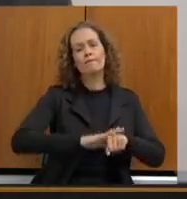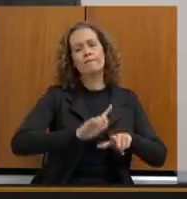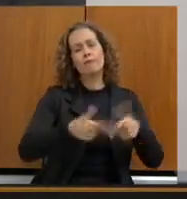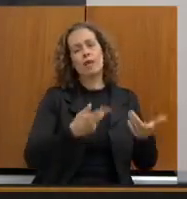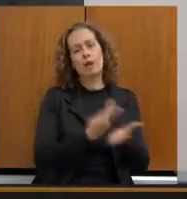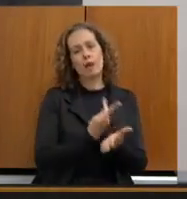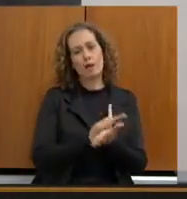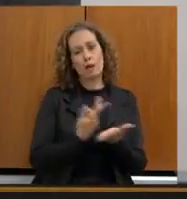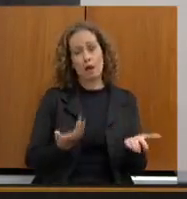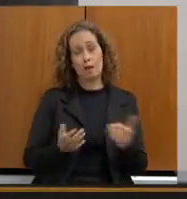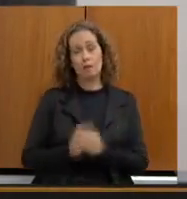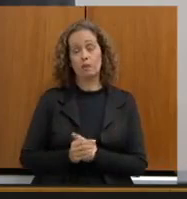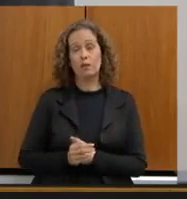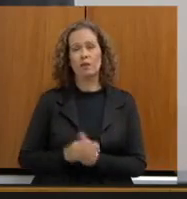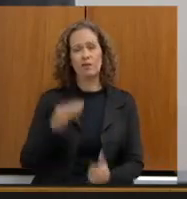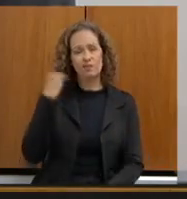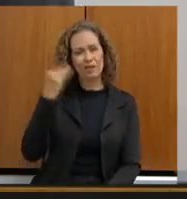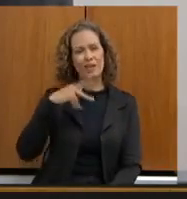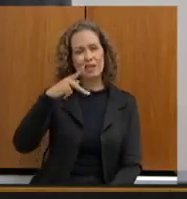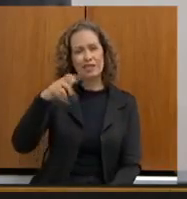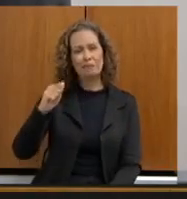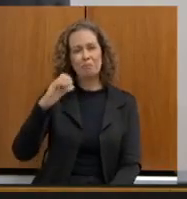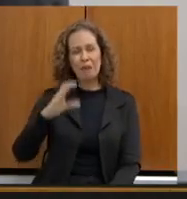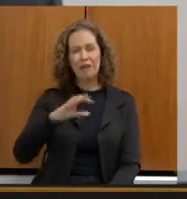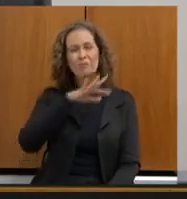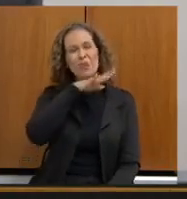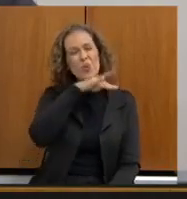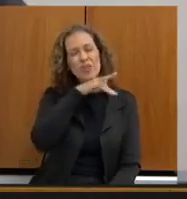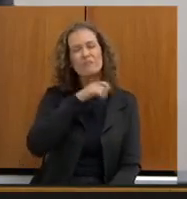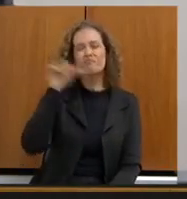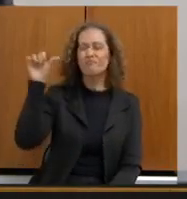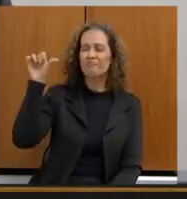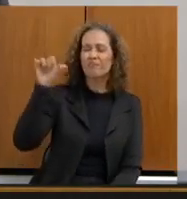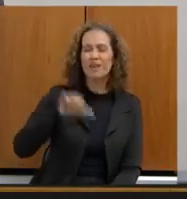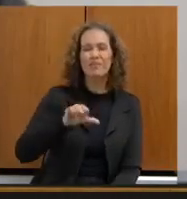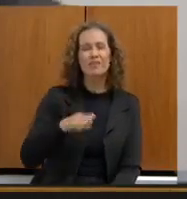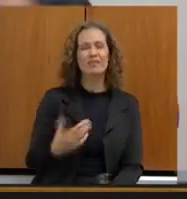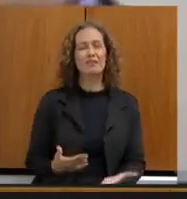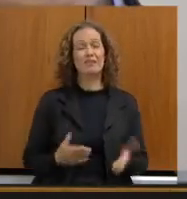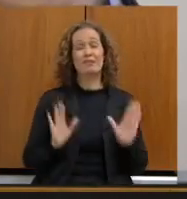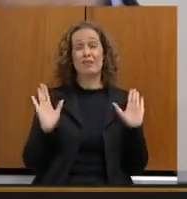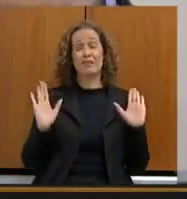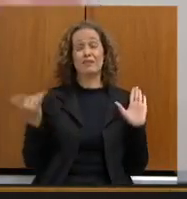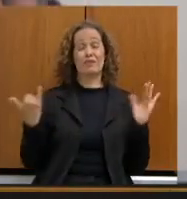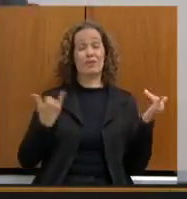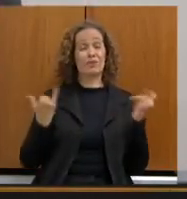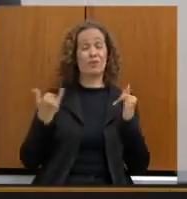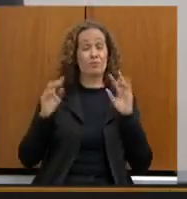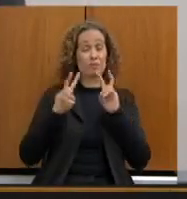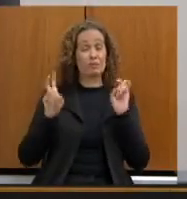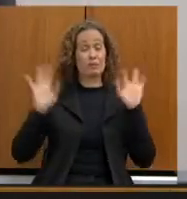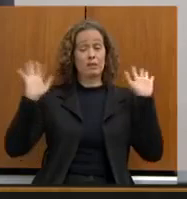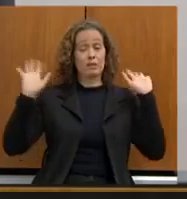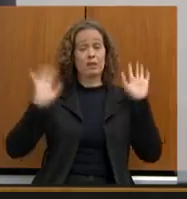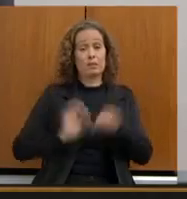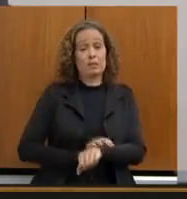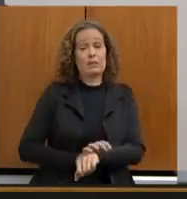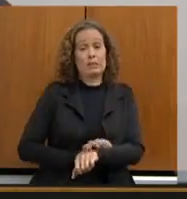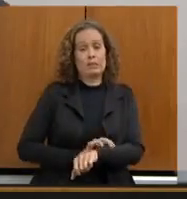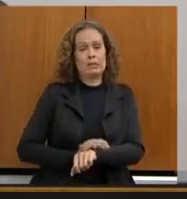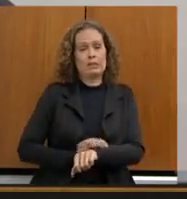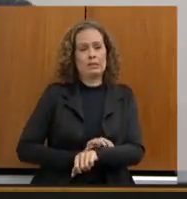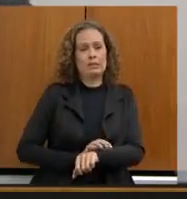secretário a experiência que eu tipo Aqui é ruim é péssima então quando fala em a parte comigo eu tô até o que caia